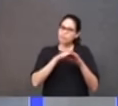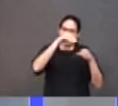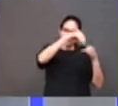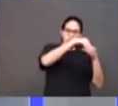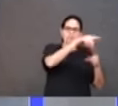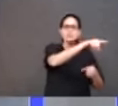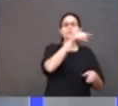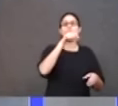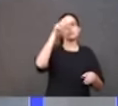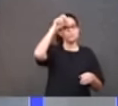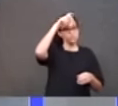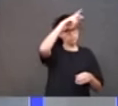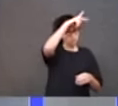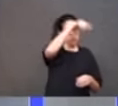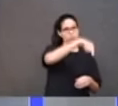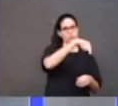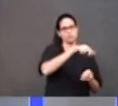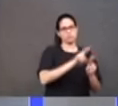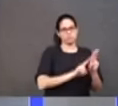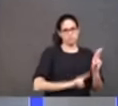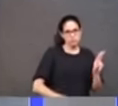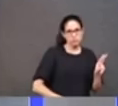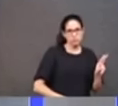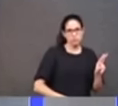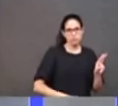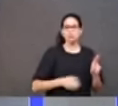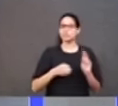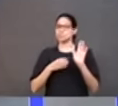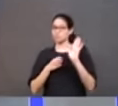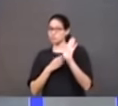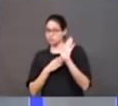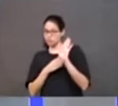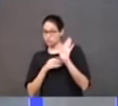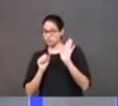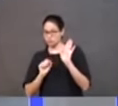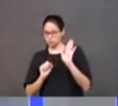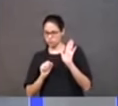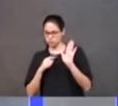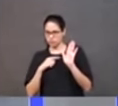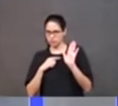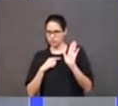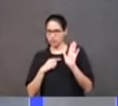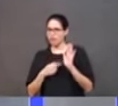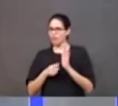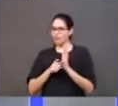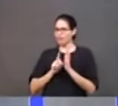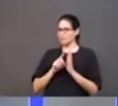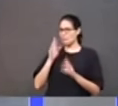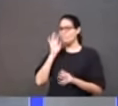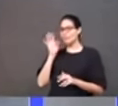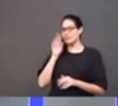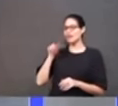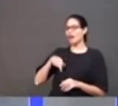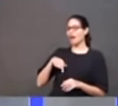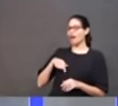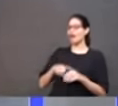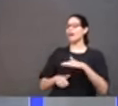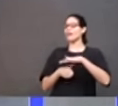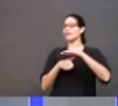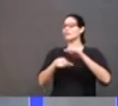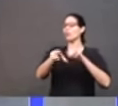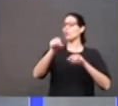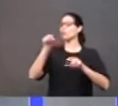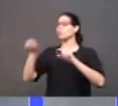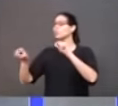que propostas direcionadas ao sentido de quê? De abrir cargos que seriam, teoricamente, da indicação da administração superior para que a